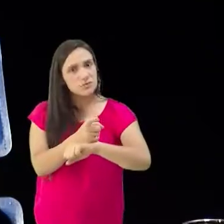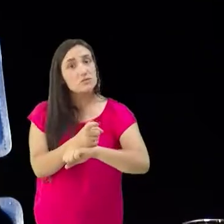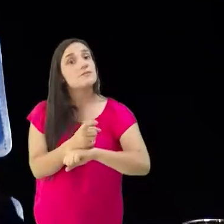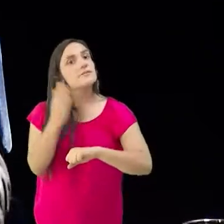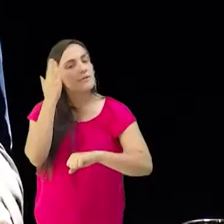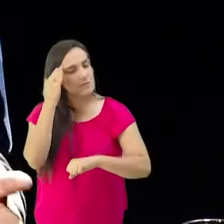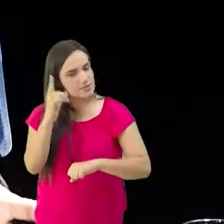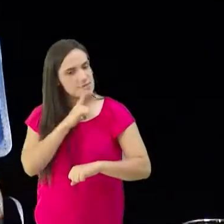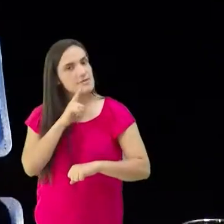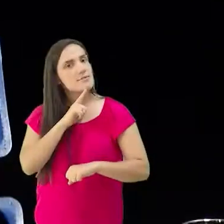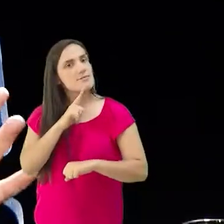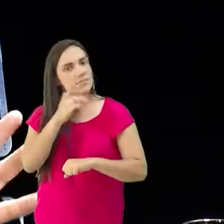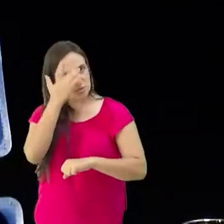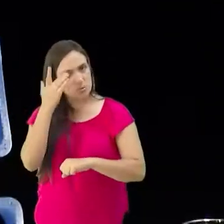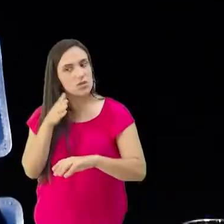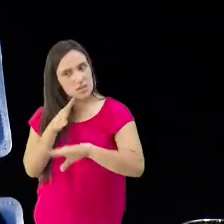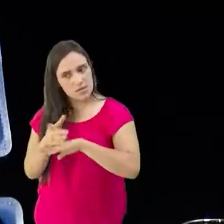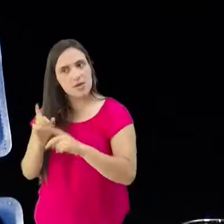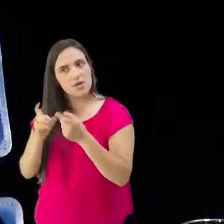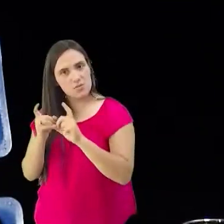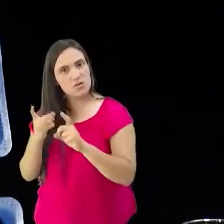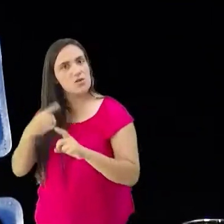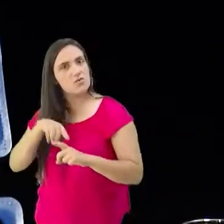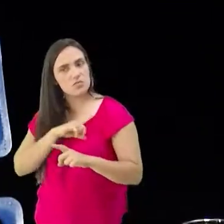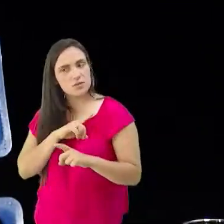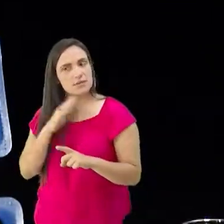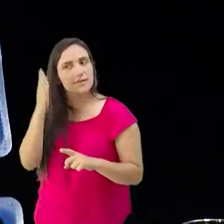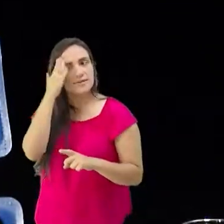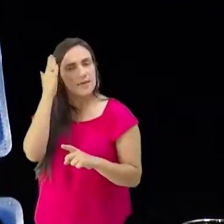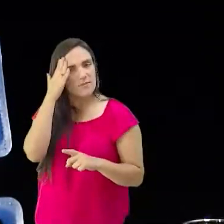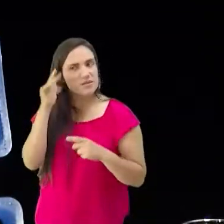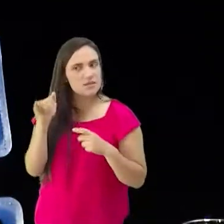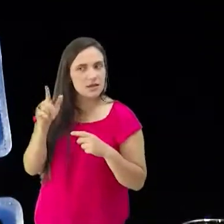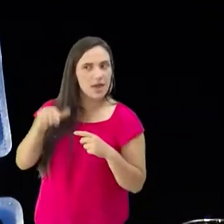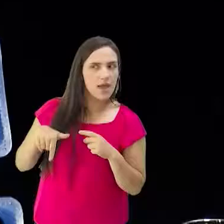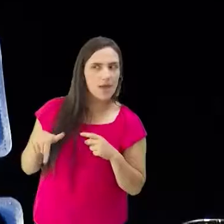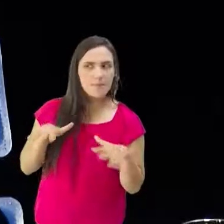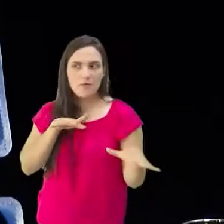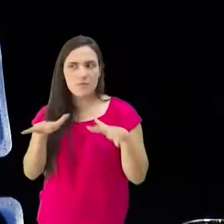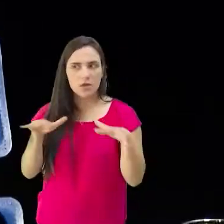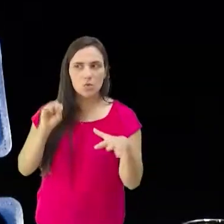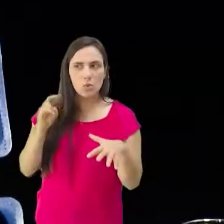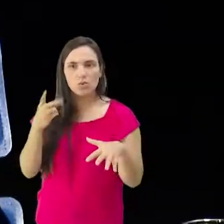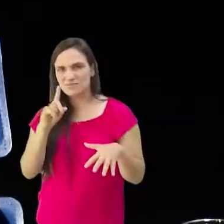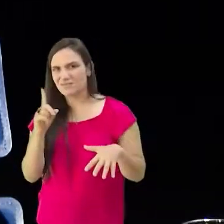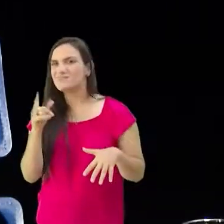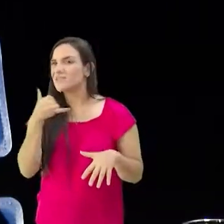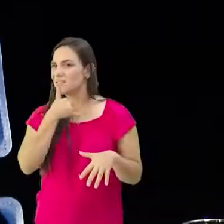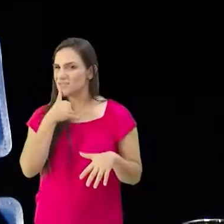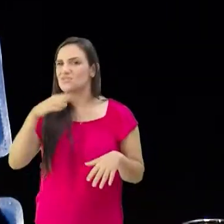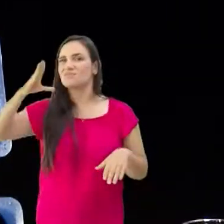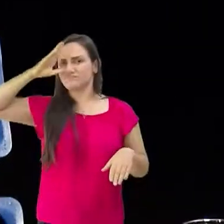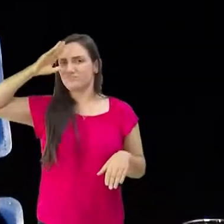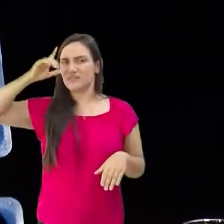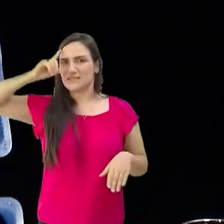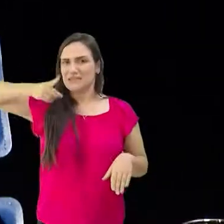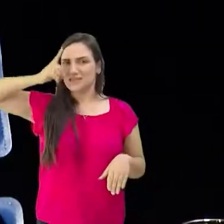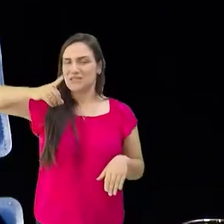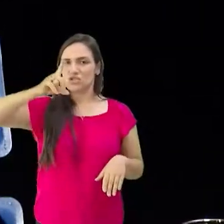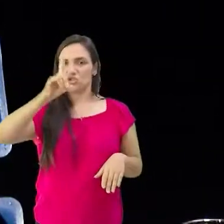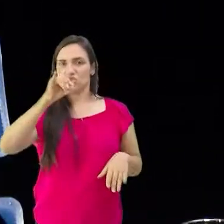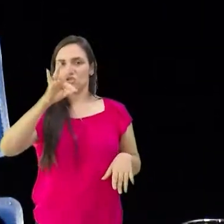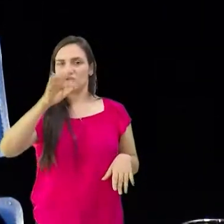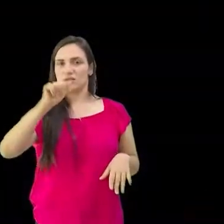Nacional de Informação na nossa reunião. Enfim, então era um período triste, terrível, né? Na nossa história, né? Deus o livre. Mas, Gilson, aí o gosto... E você,